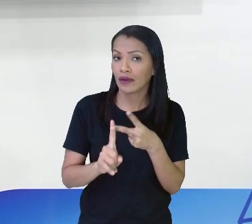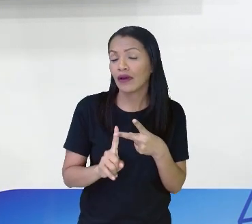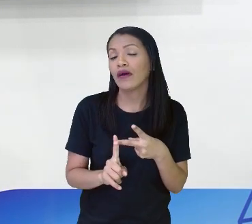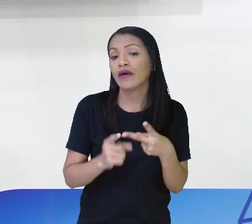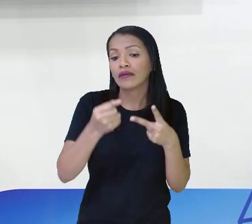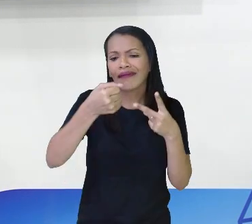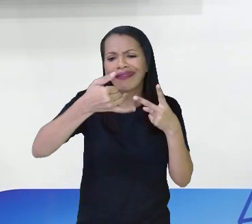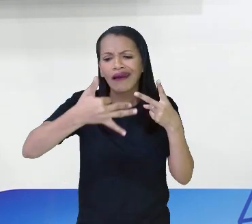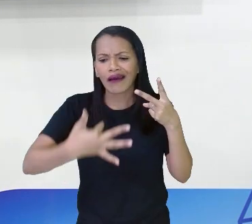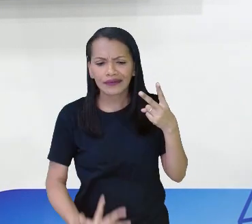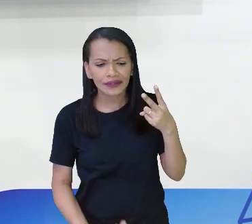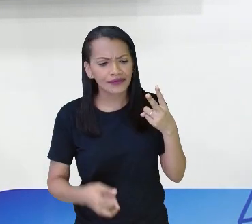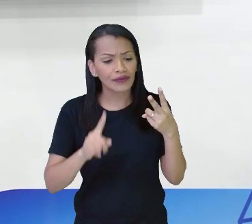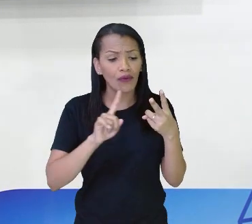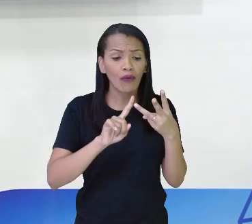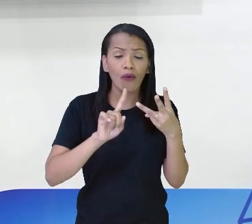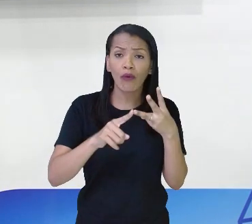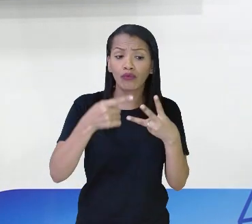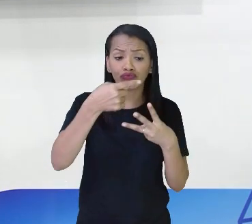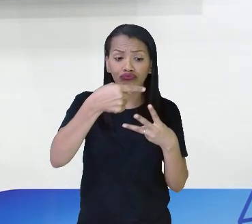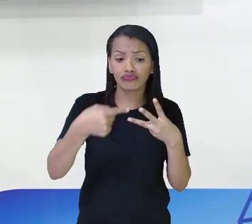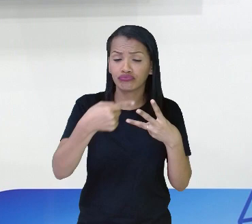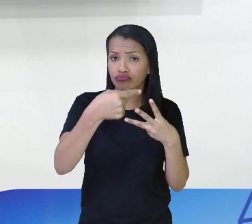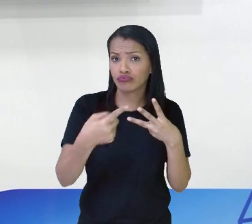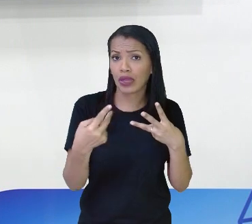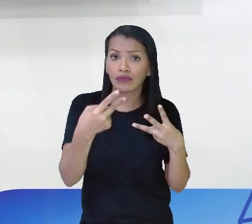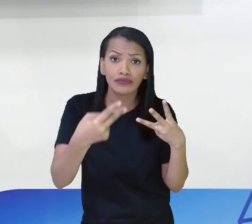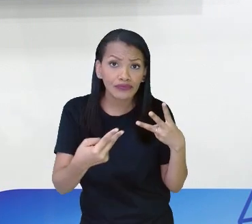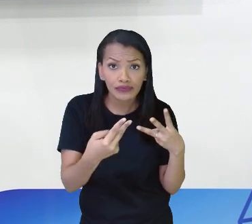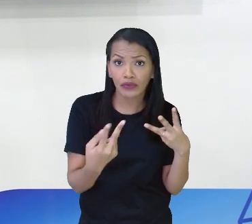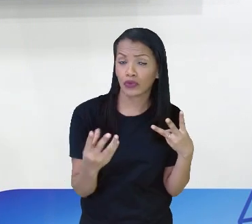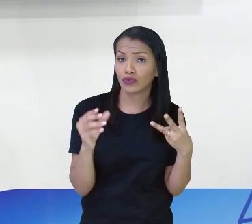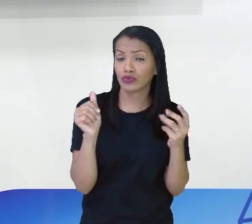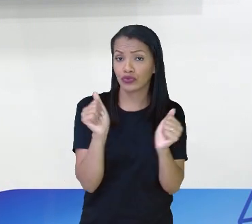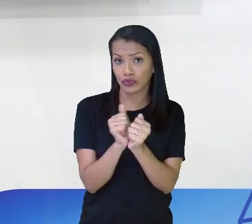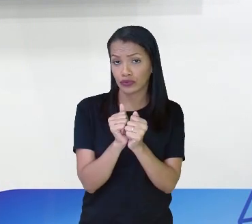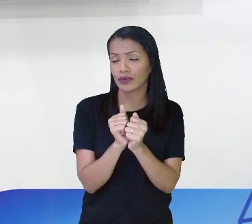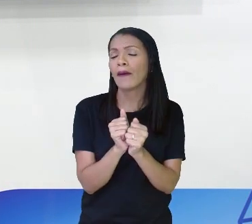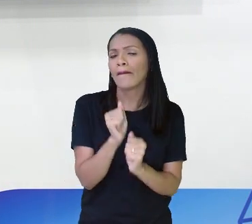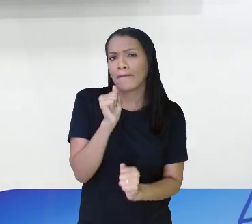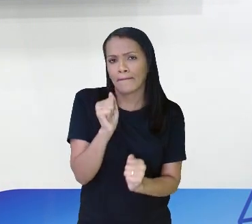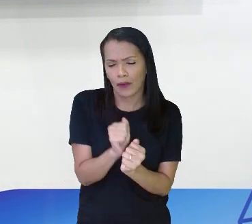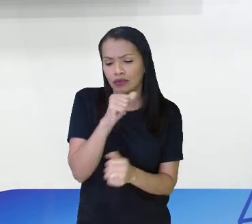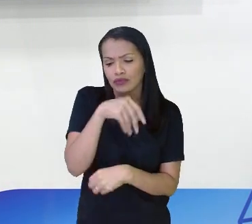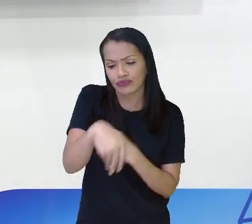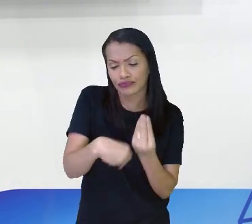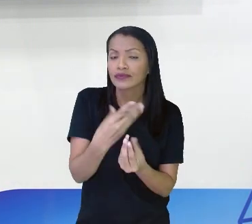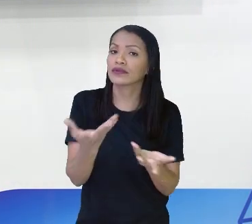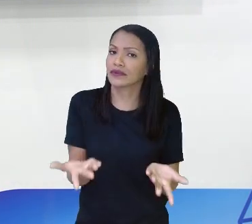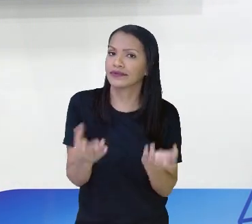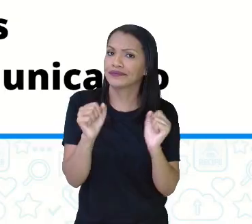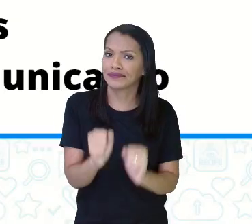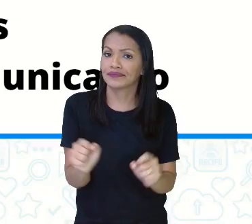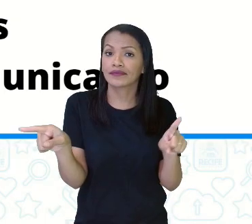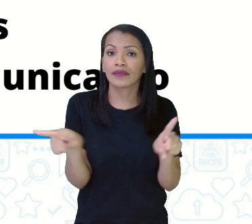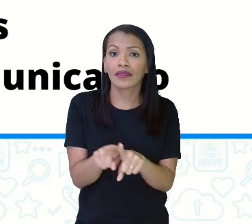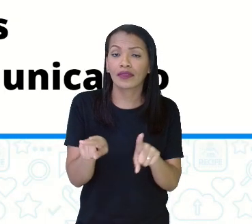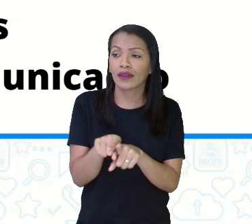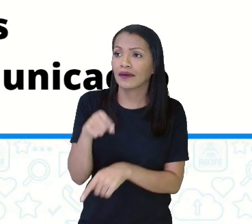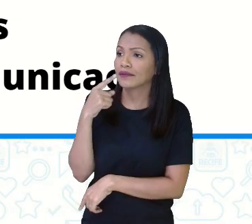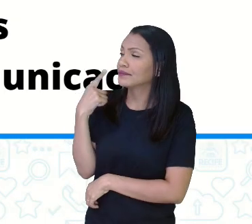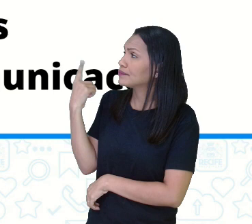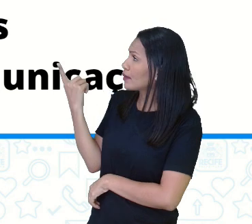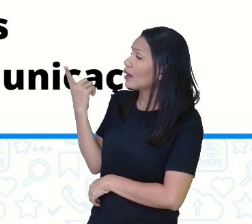ambos, tá certo? Não é obrigado ser só um ou outro, pode haver aí a junção desses dois. Textos